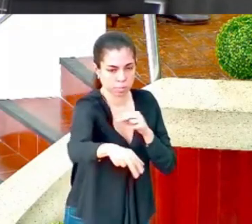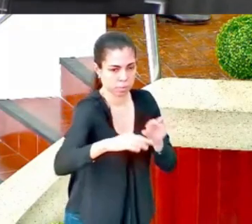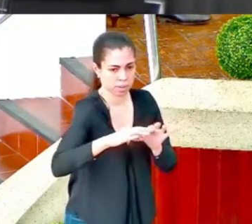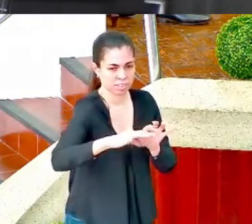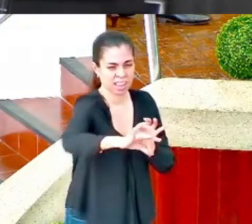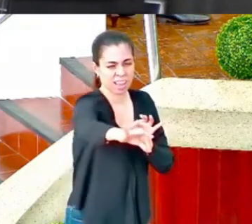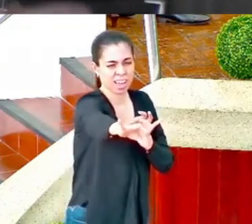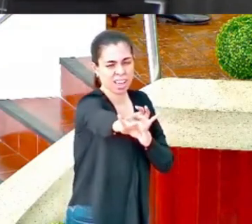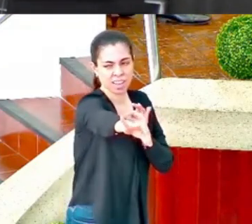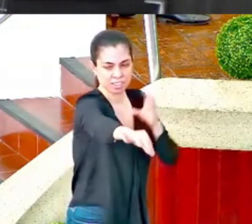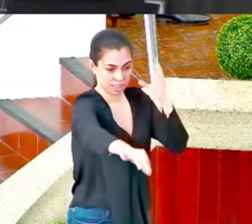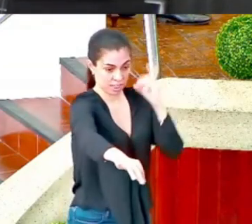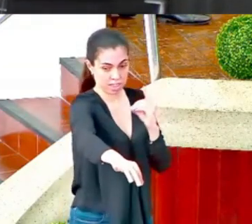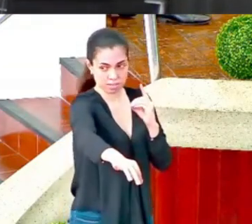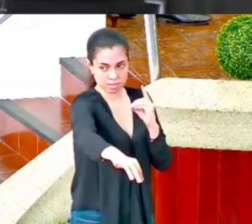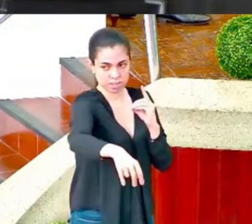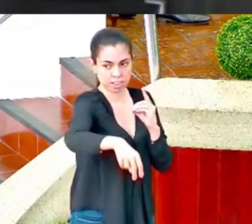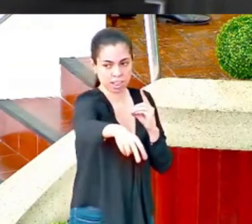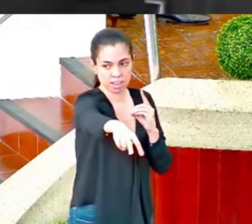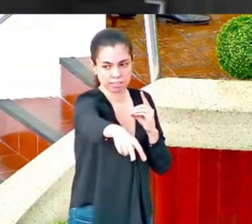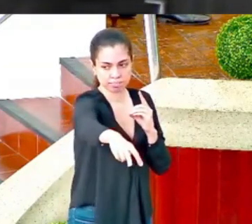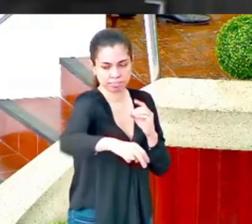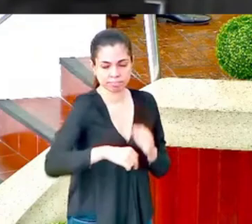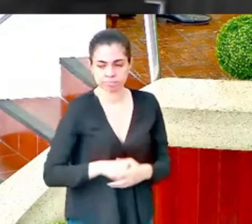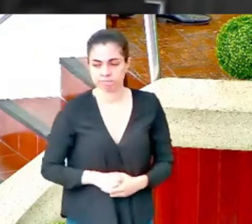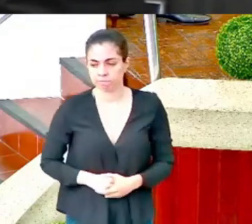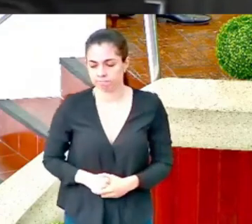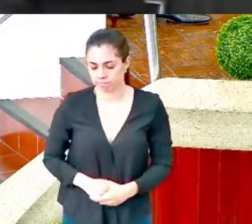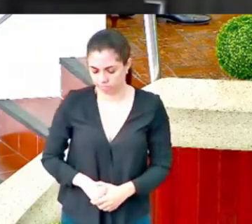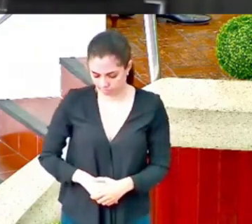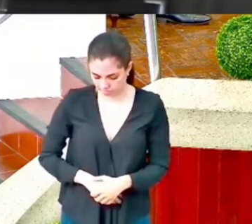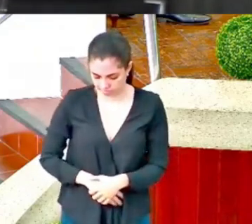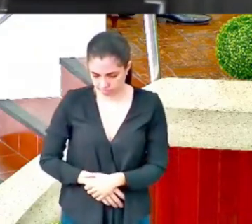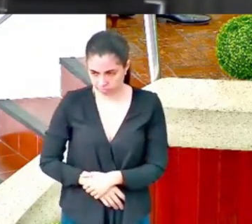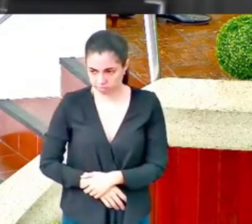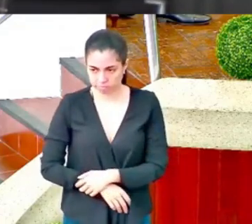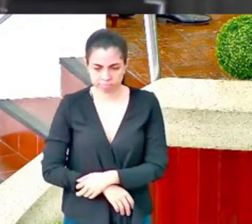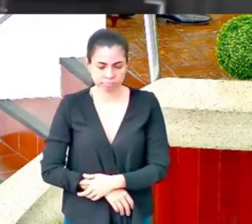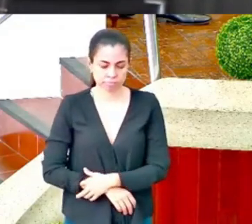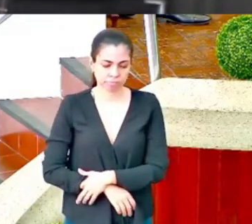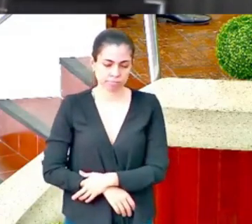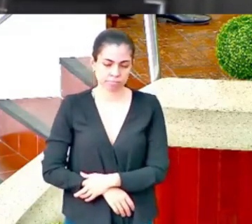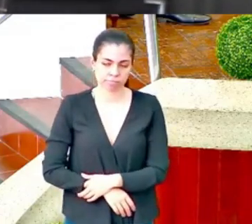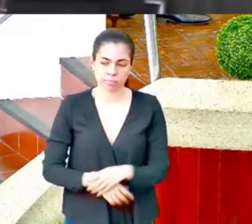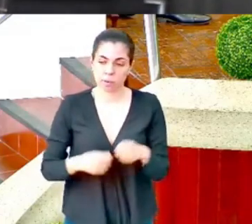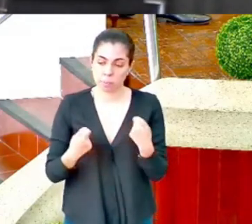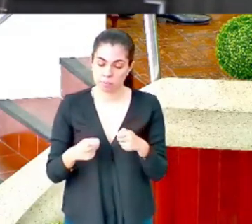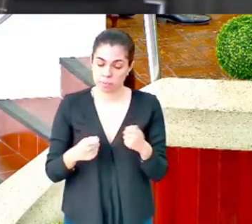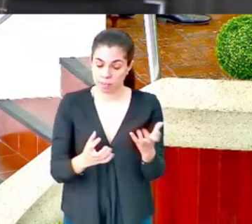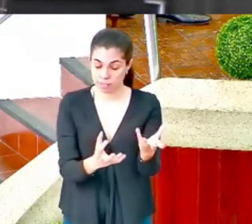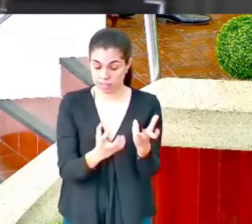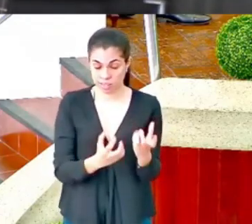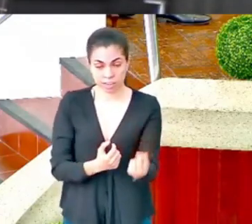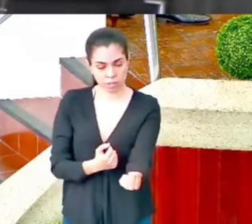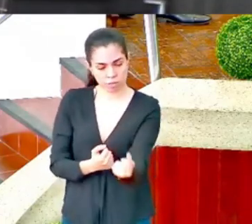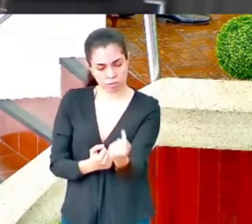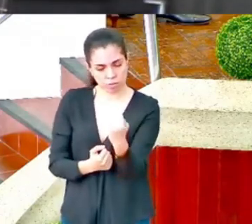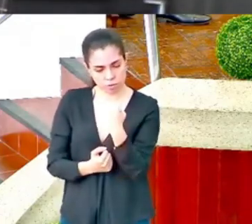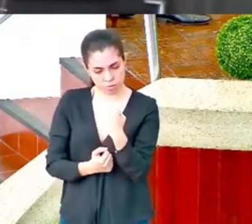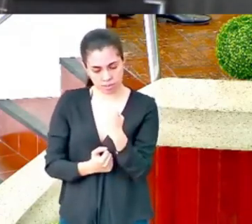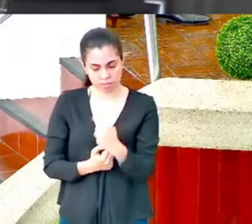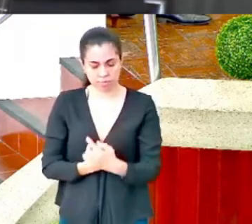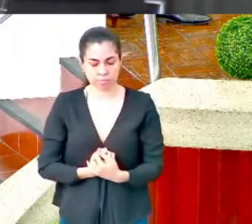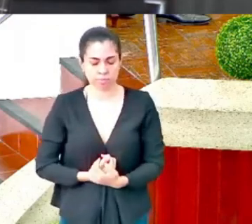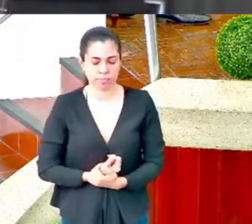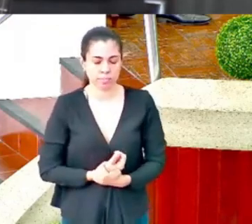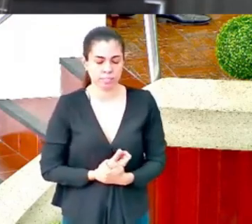É muito mais fácil não anuir a aliança. É muito mais fácil ler textos como esse e falar, que belo rei. Devia